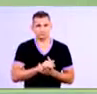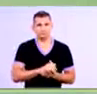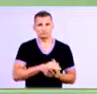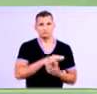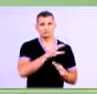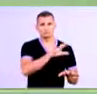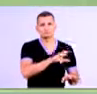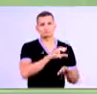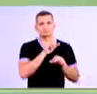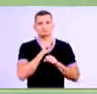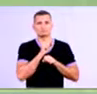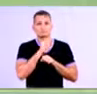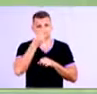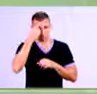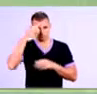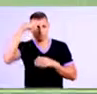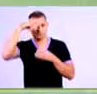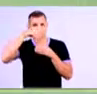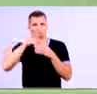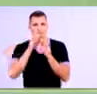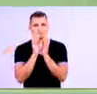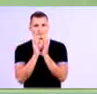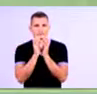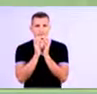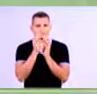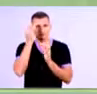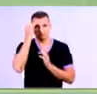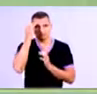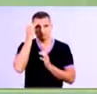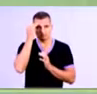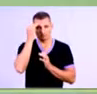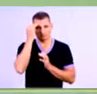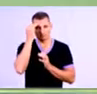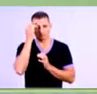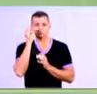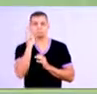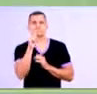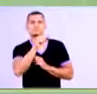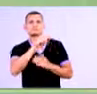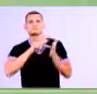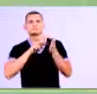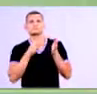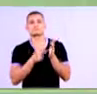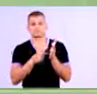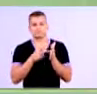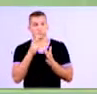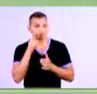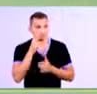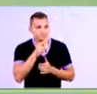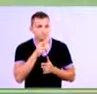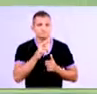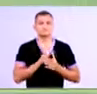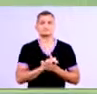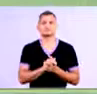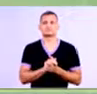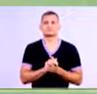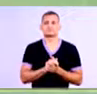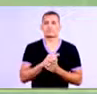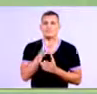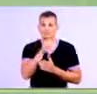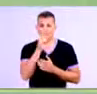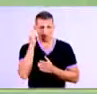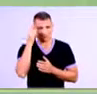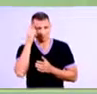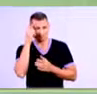a nossa mente a representação daquilo que está sendo observado. A partir de quando ele é